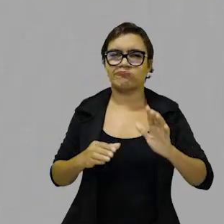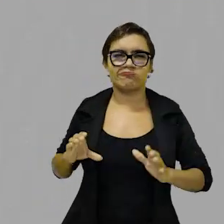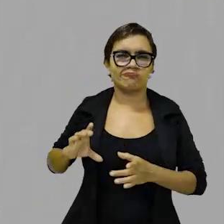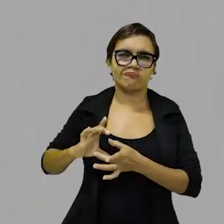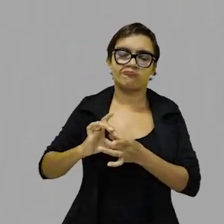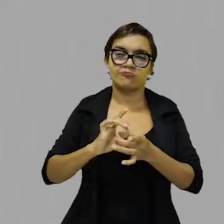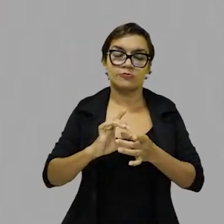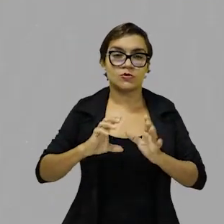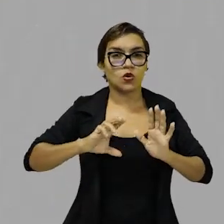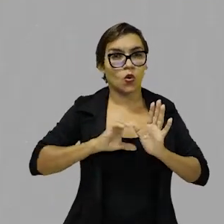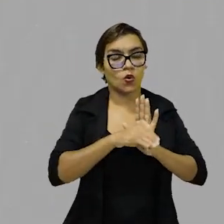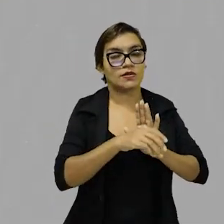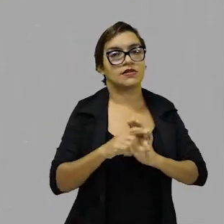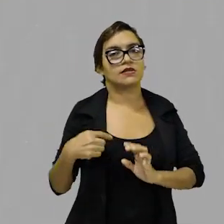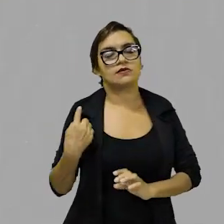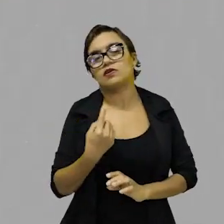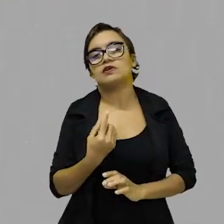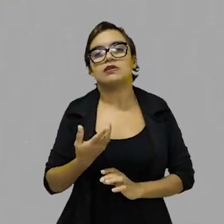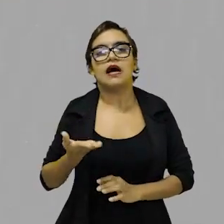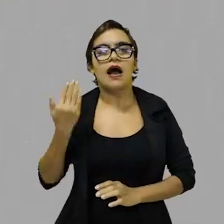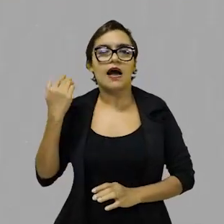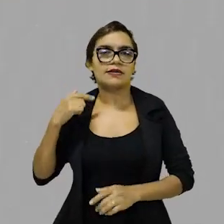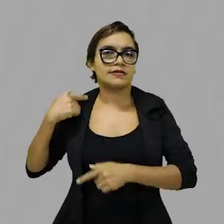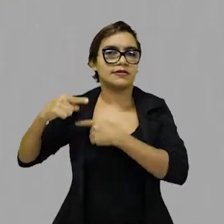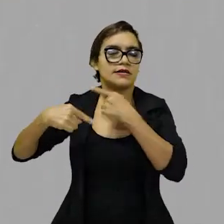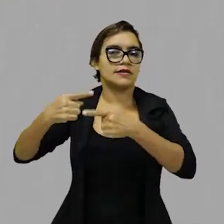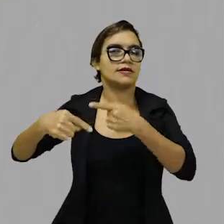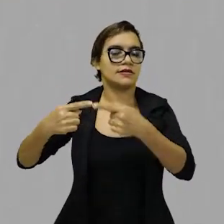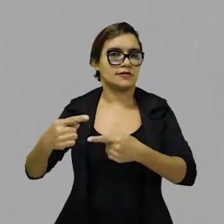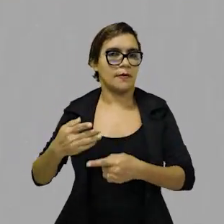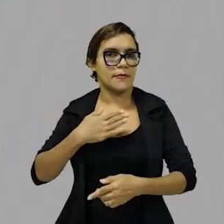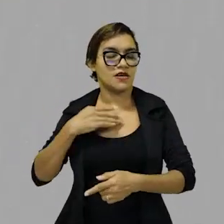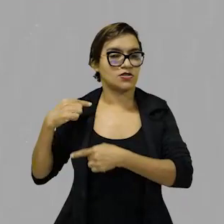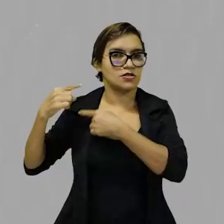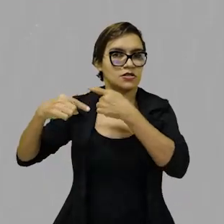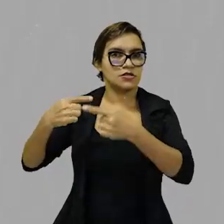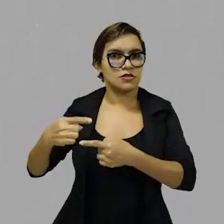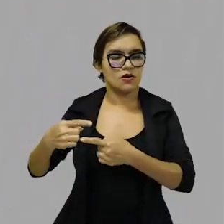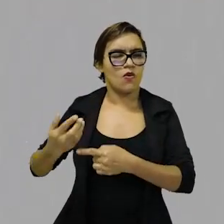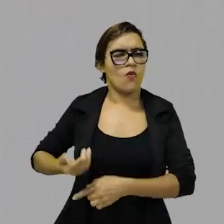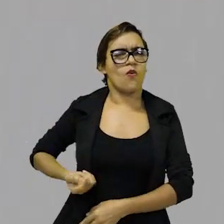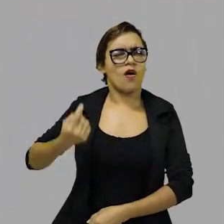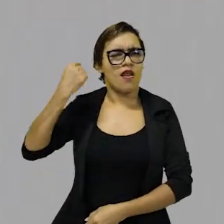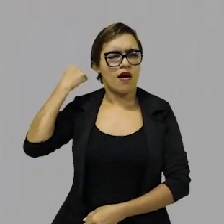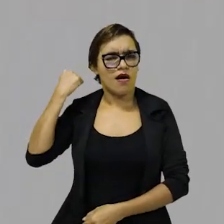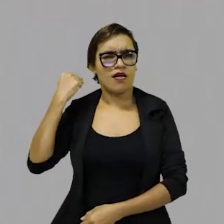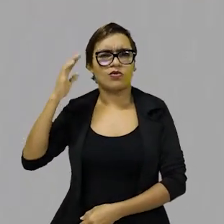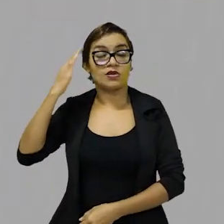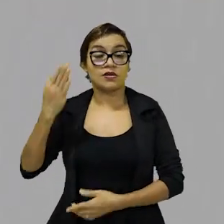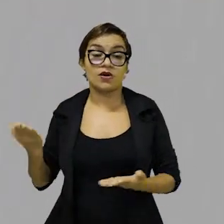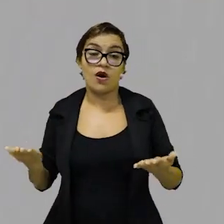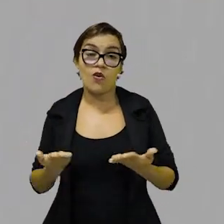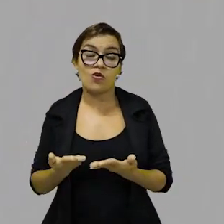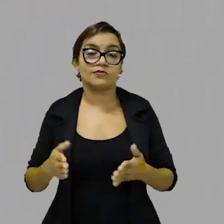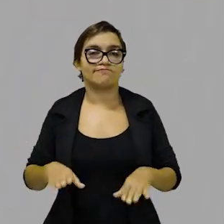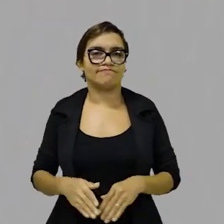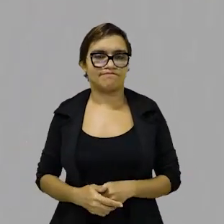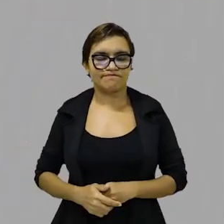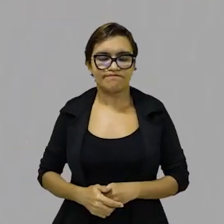que a gente não tinha noção, minha geração não tinha noção, mas a de vocês tem consciência disso e muitas vezes causa